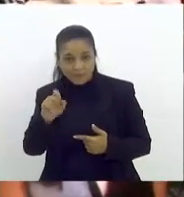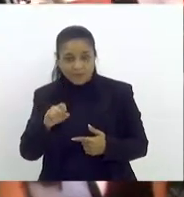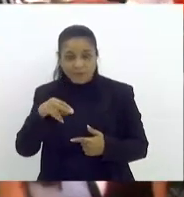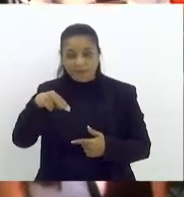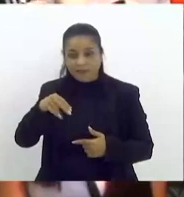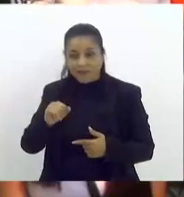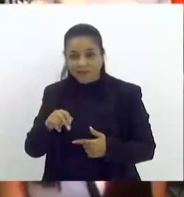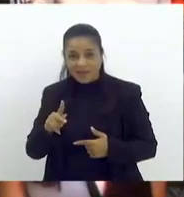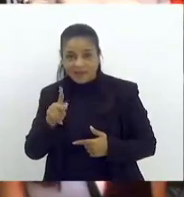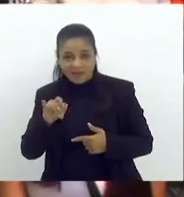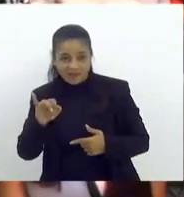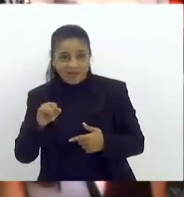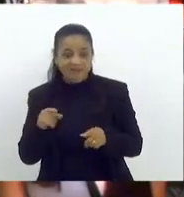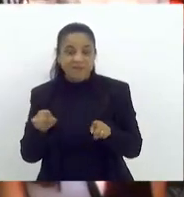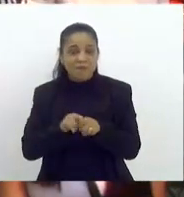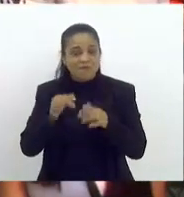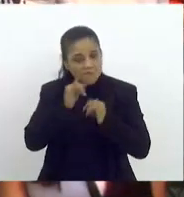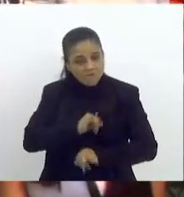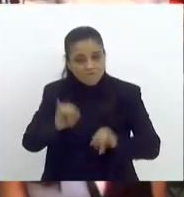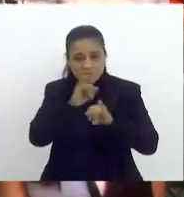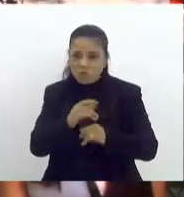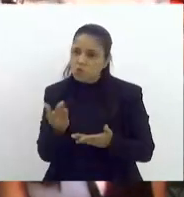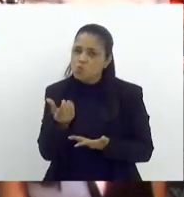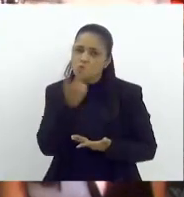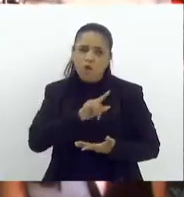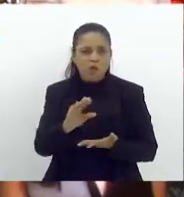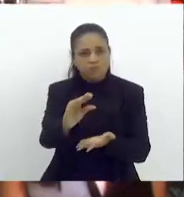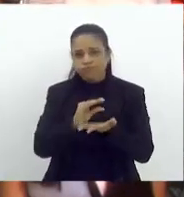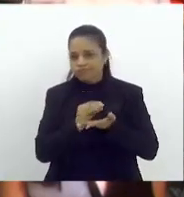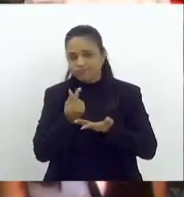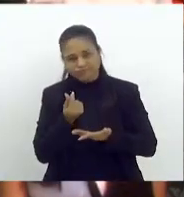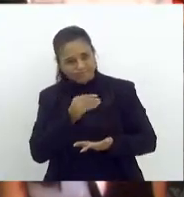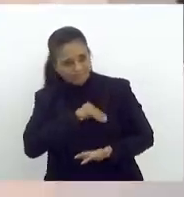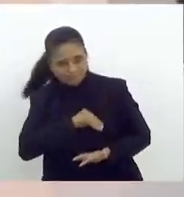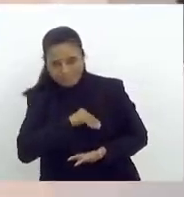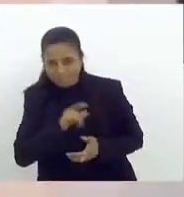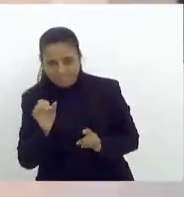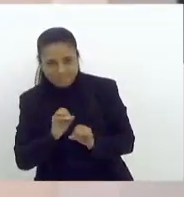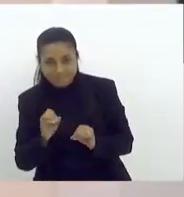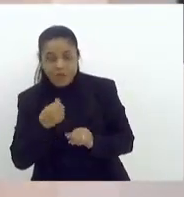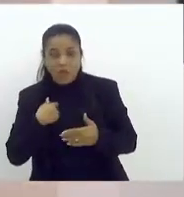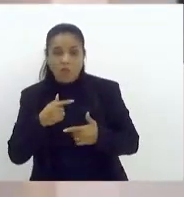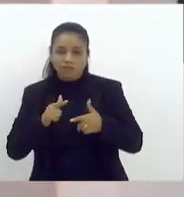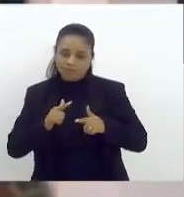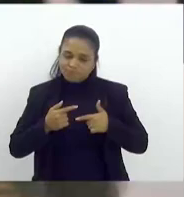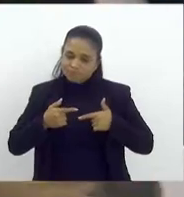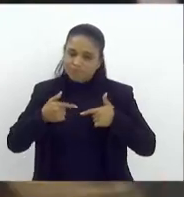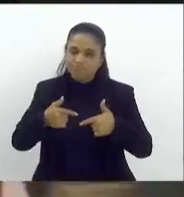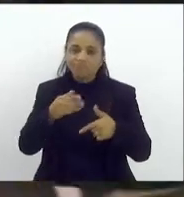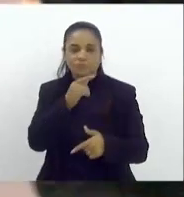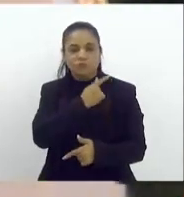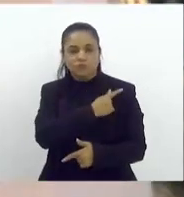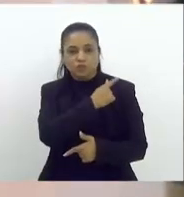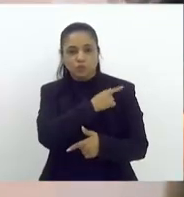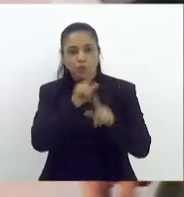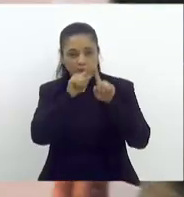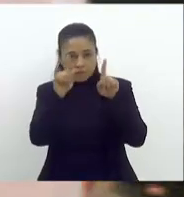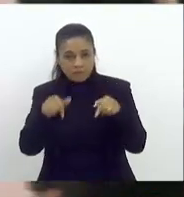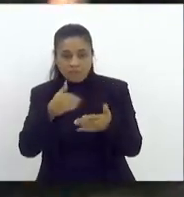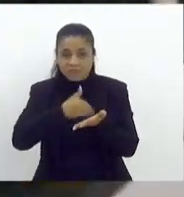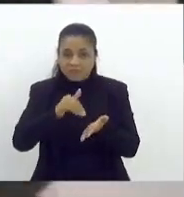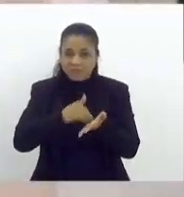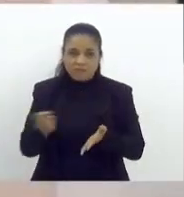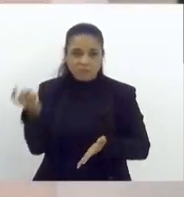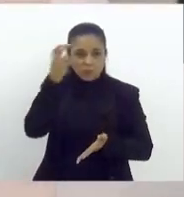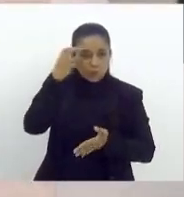porque como todo mundo falou que a gente não ganha dinheiro com isso hoje eu tô aqui também como cargo de gestora pública Eu trabalho na Secretaria de